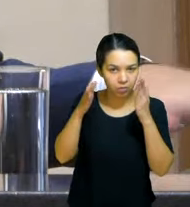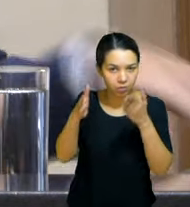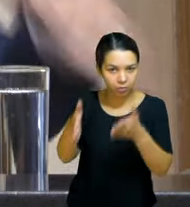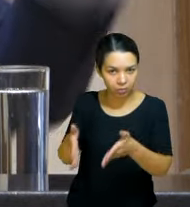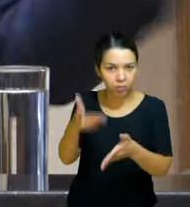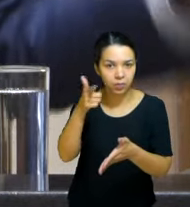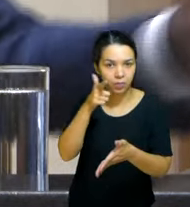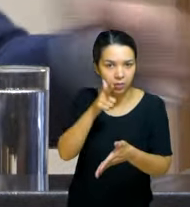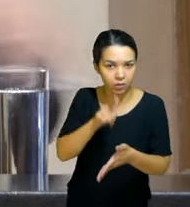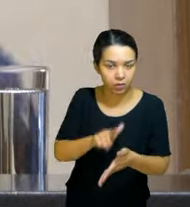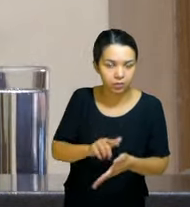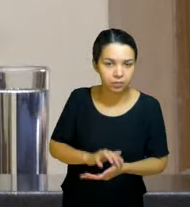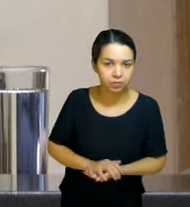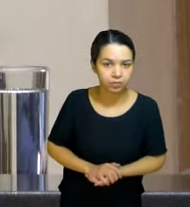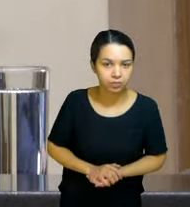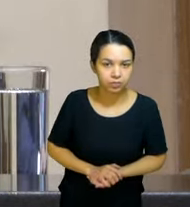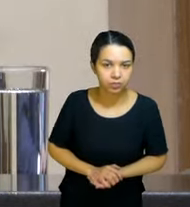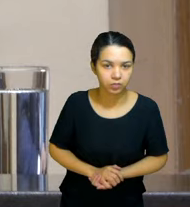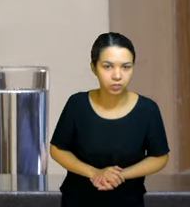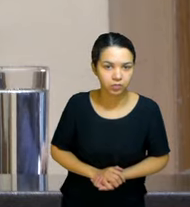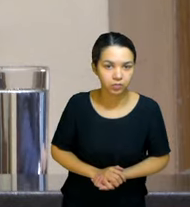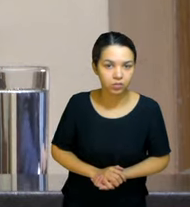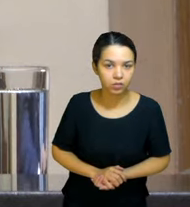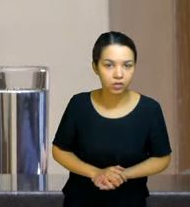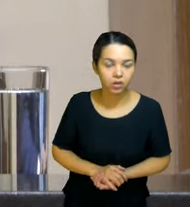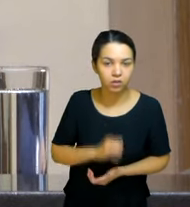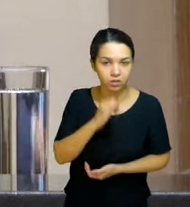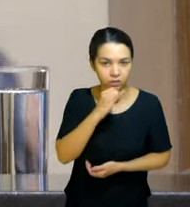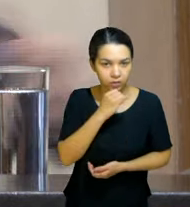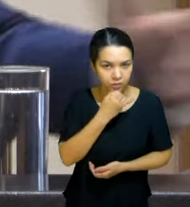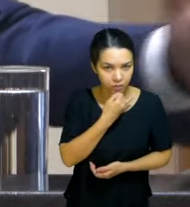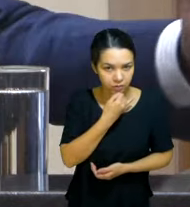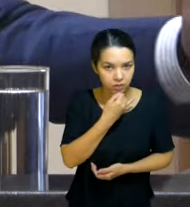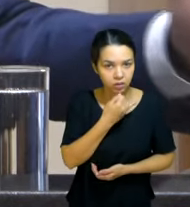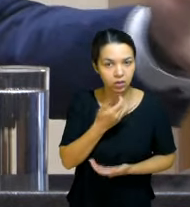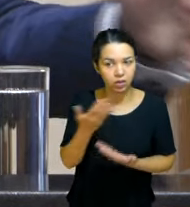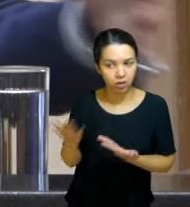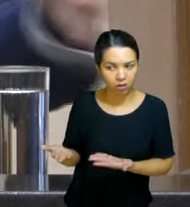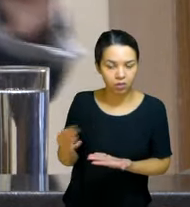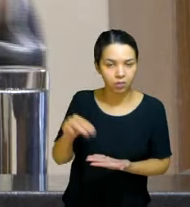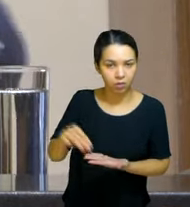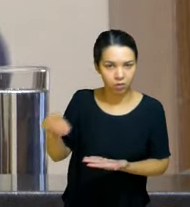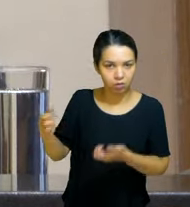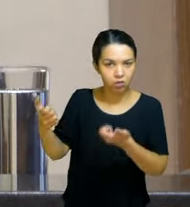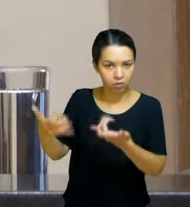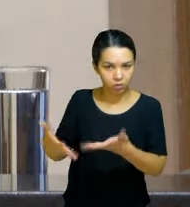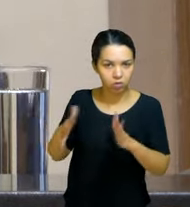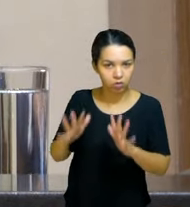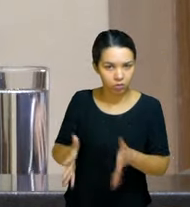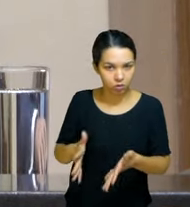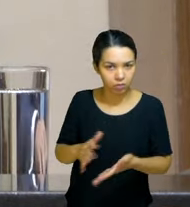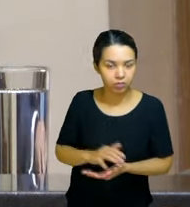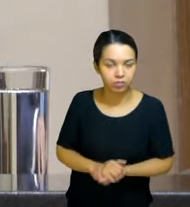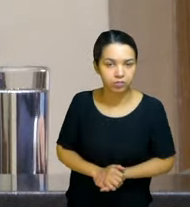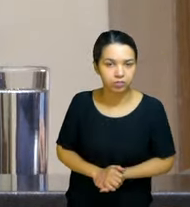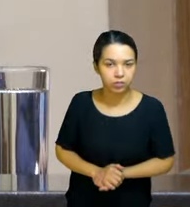Infelizmente, volto à fala do deputado Mário Mota, algo que se arrastava há muito tempo